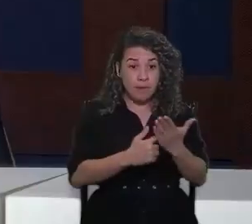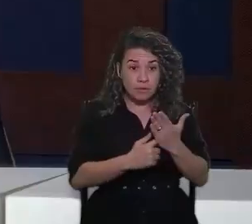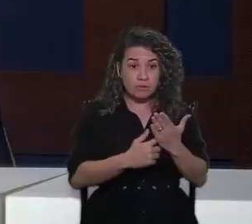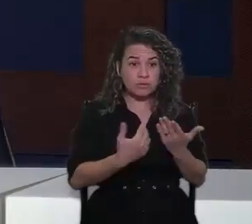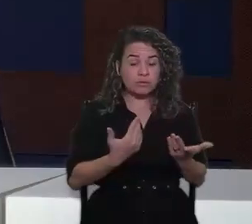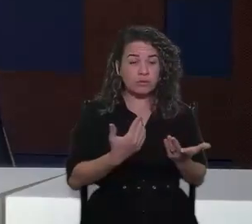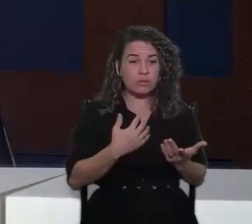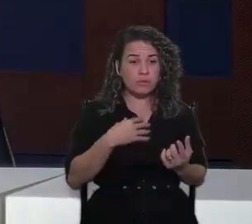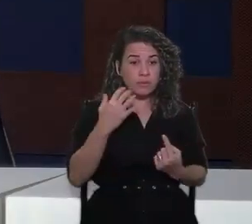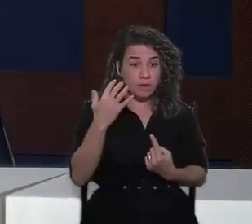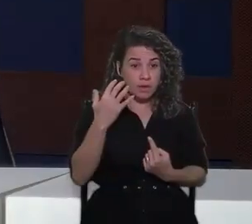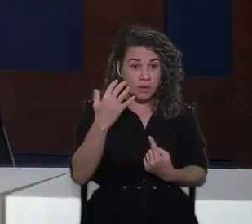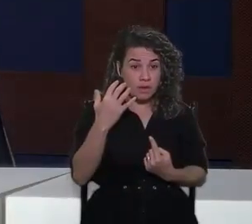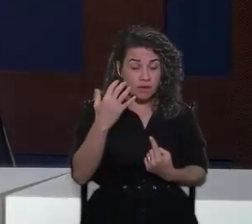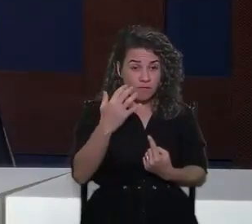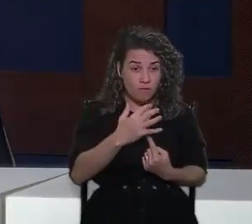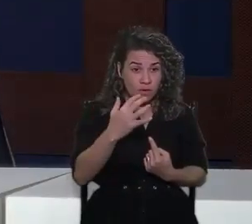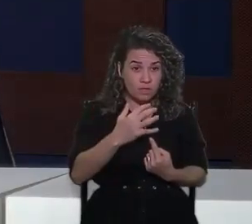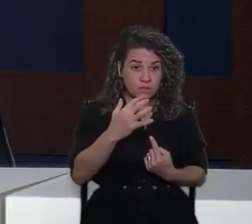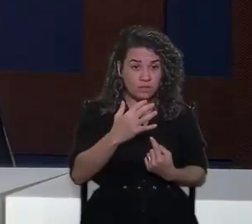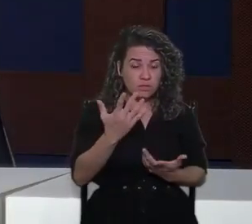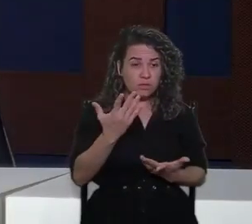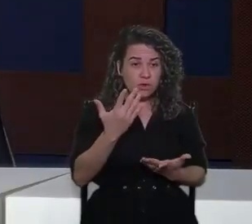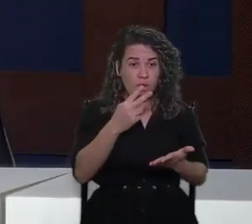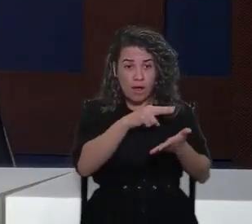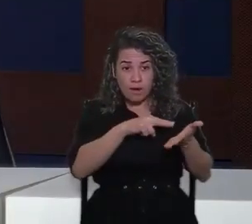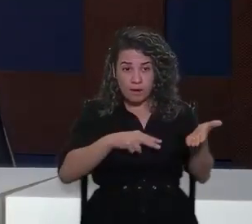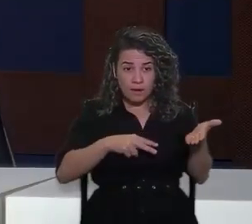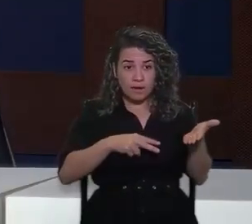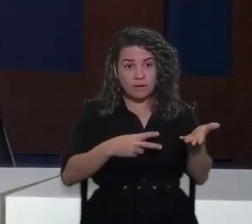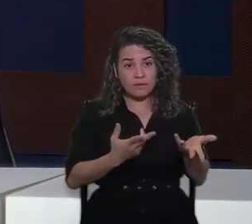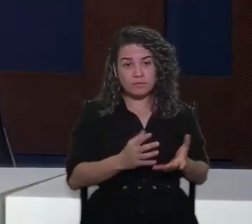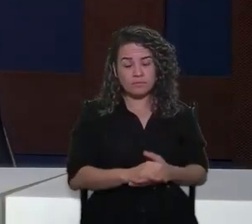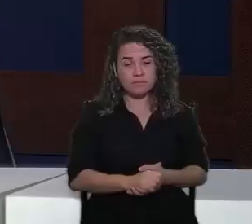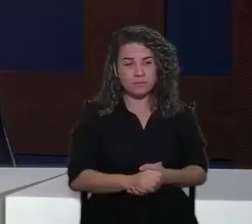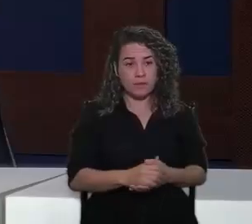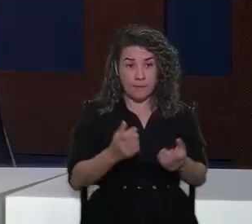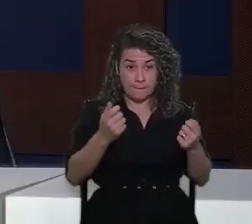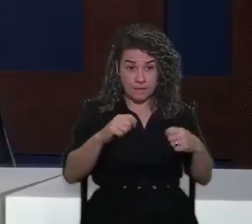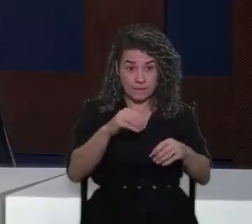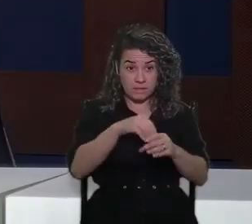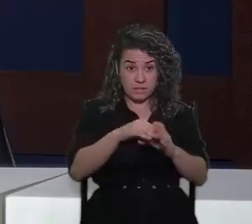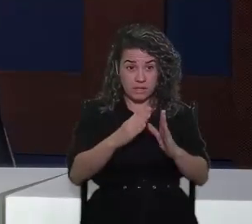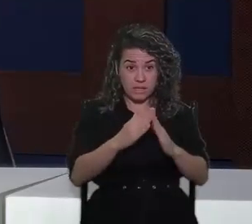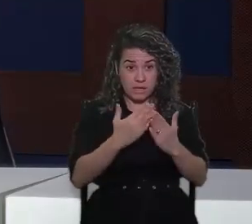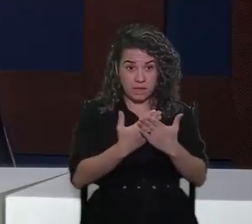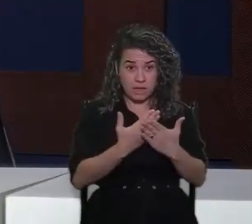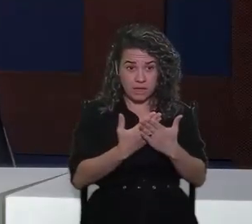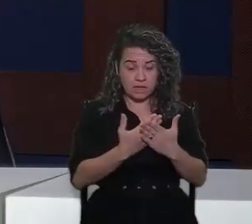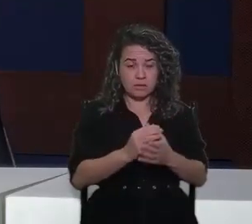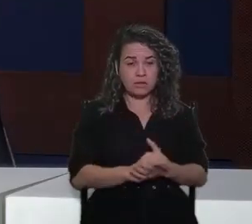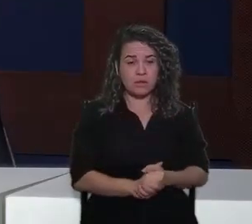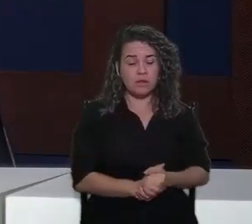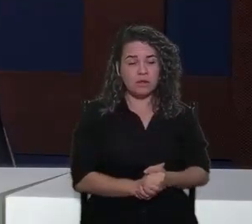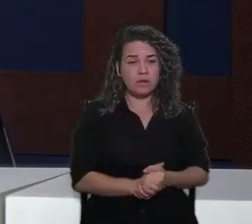isso em casa. Nós precisamos ter nas escolas, e eu acredito que a gente